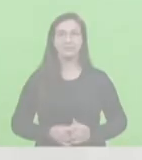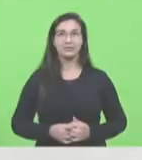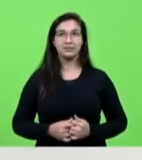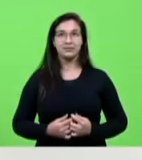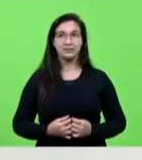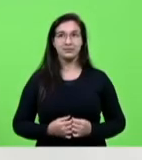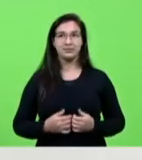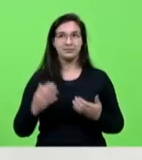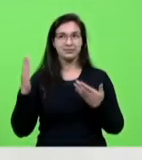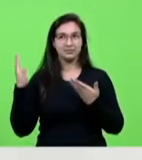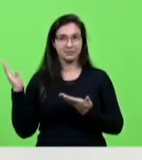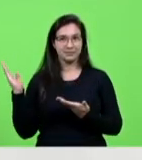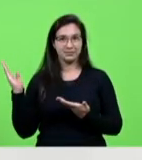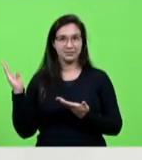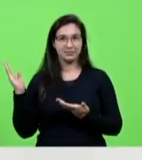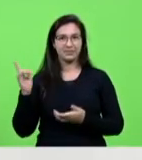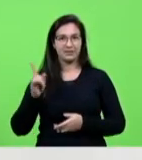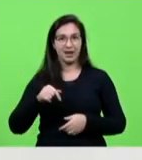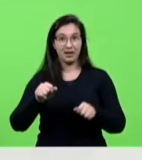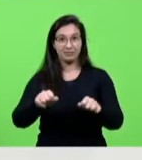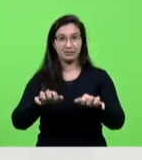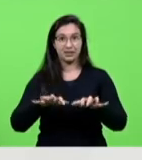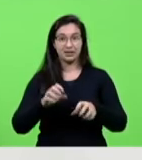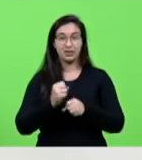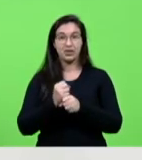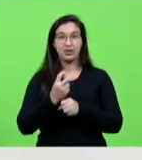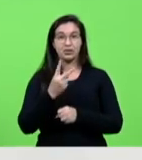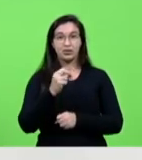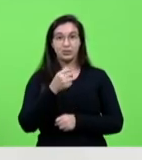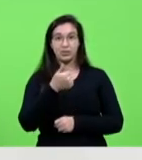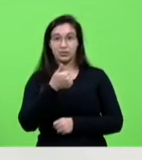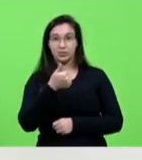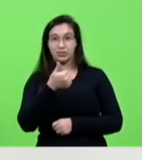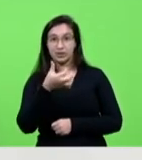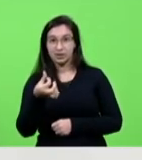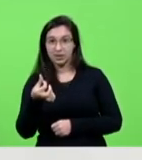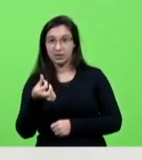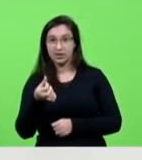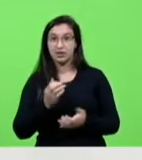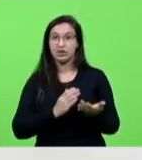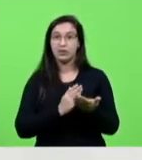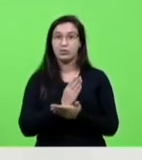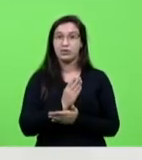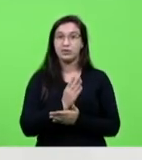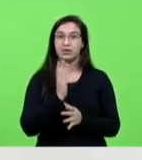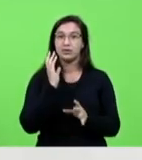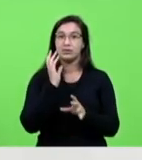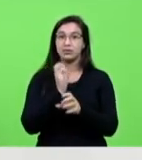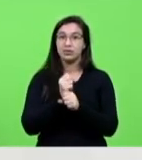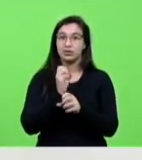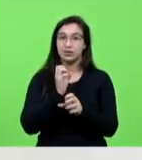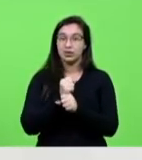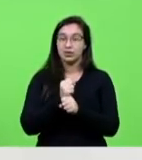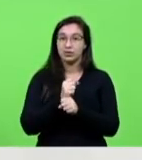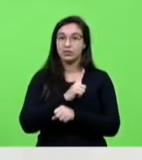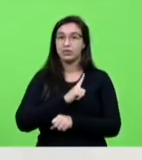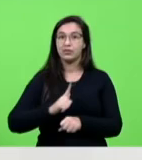Essa é uma sessão de 2016 de aprovação de contas do governo do